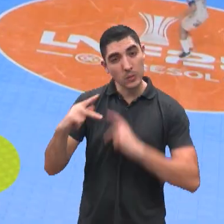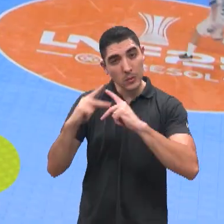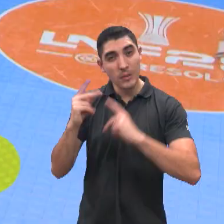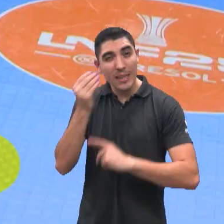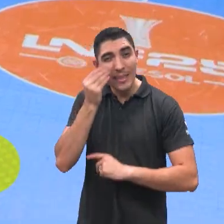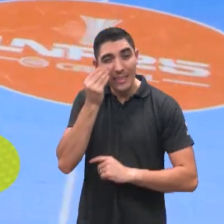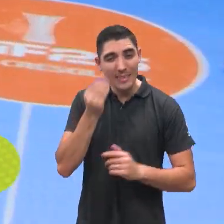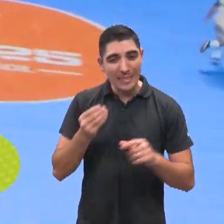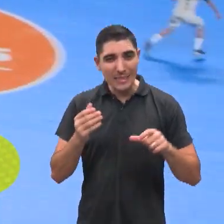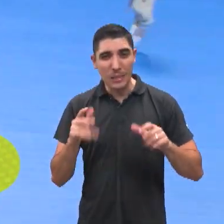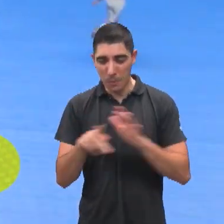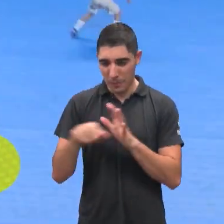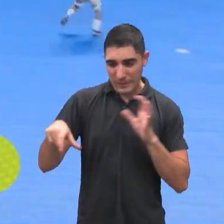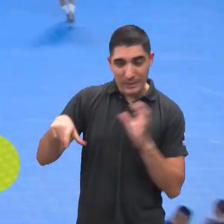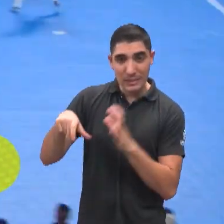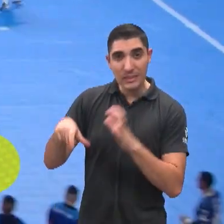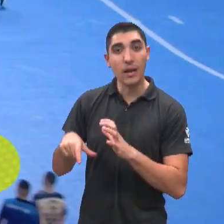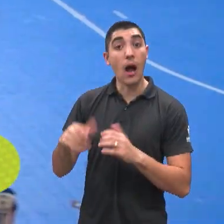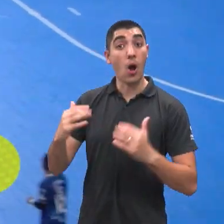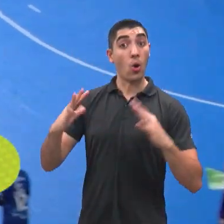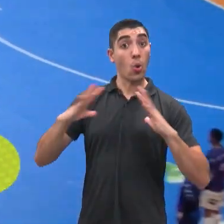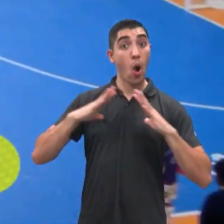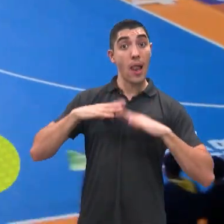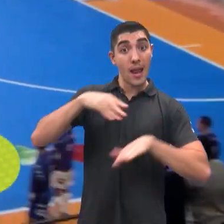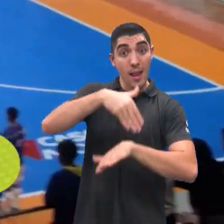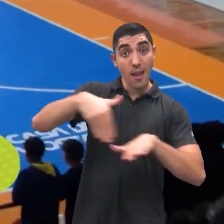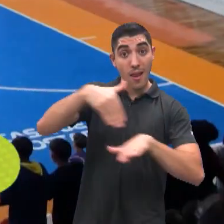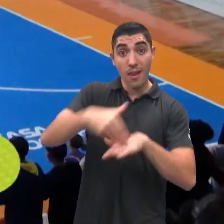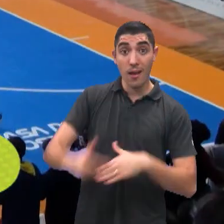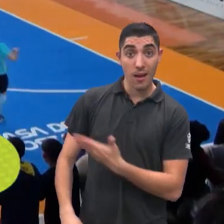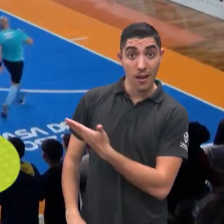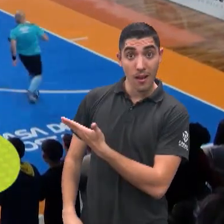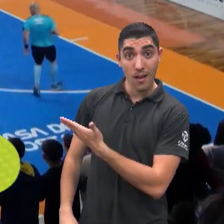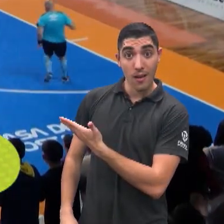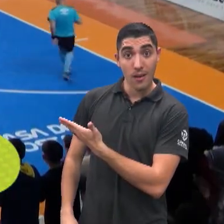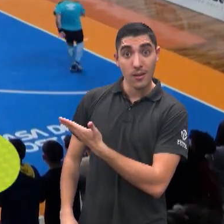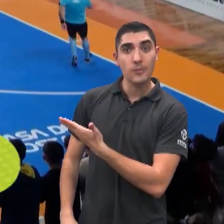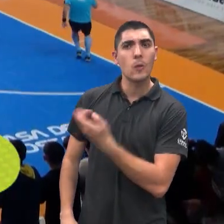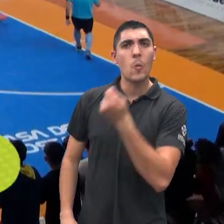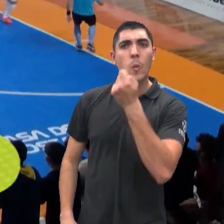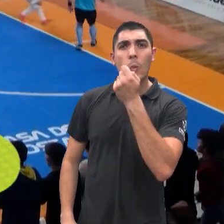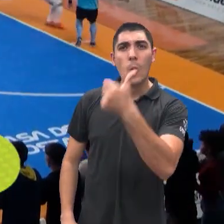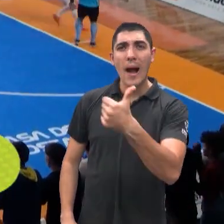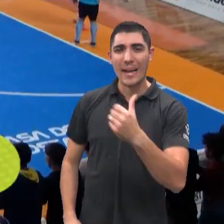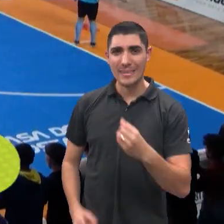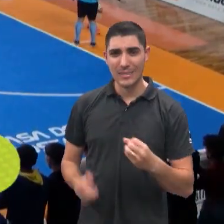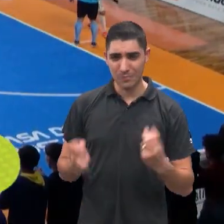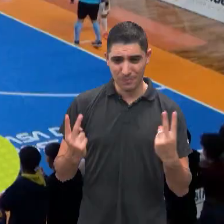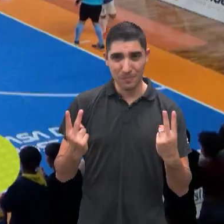do São José usar goleiro linha. O Timão roubou a bola e quase fez o gol da virada.